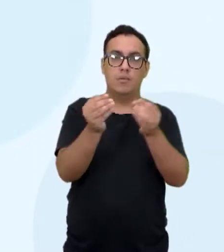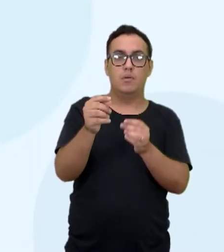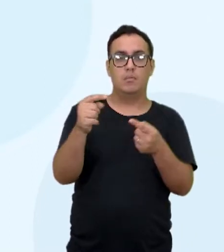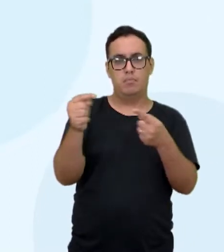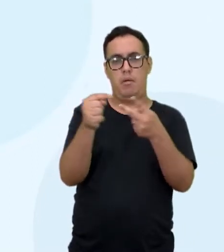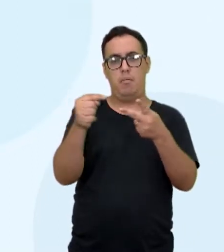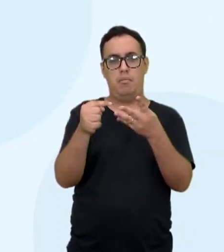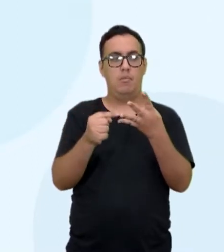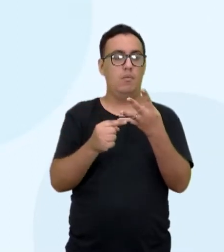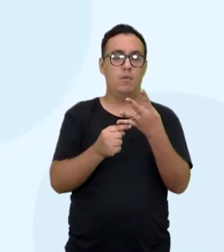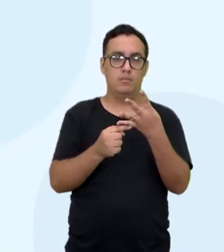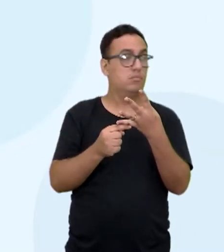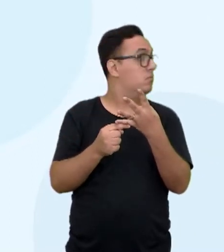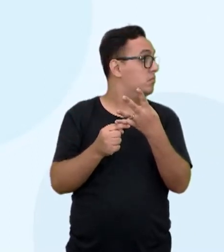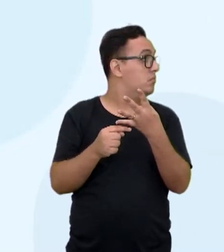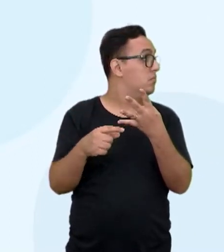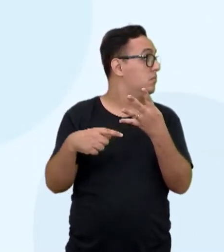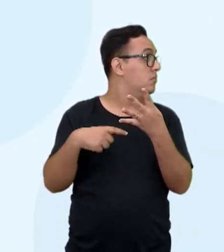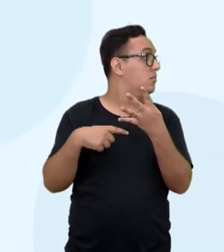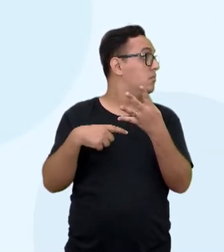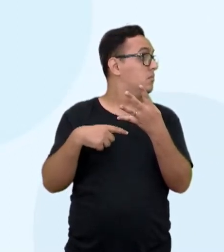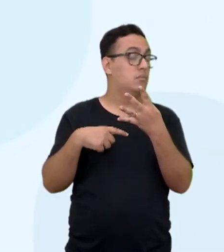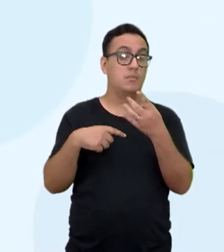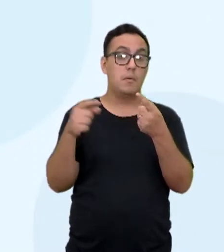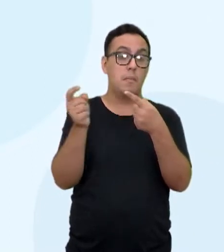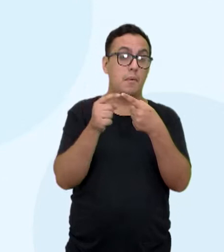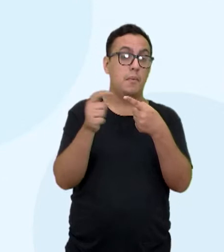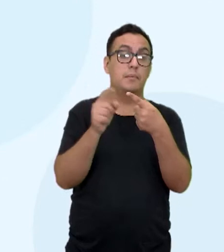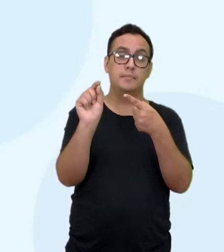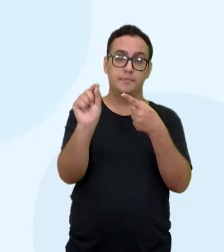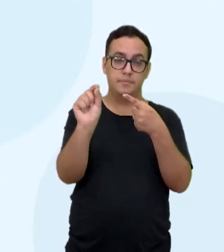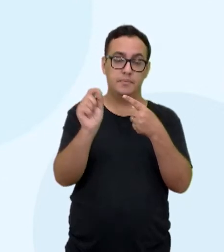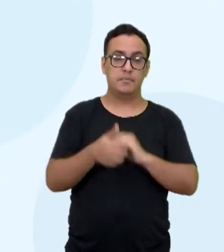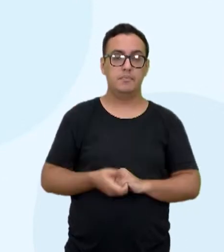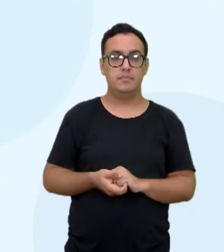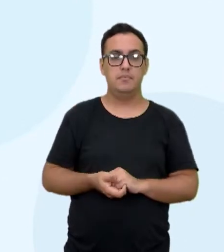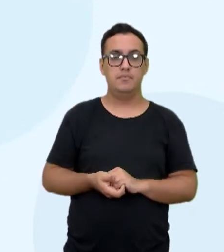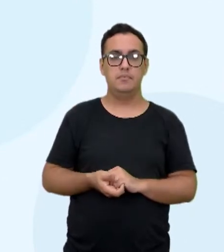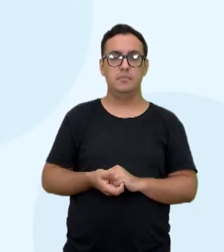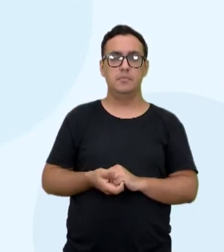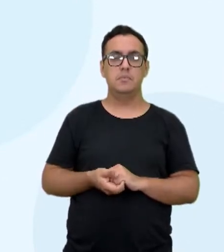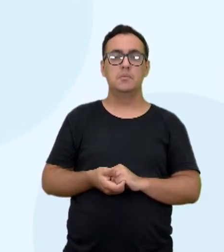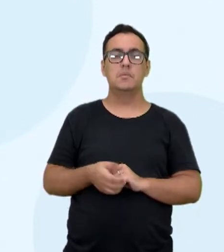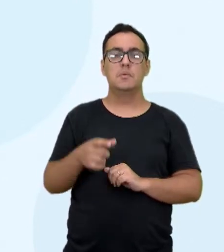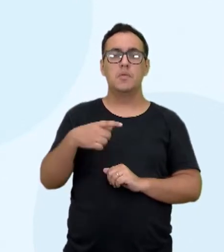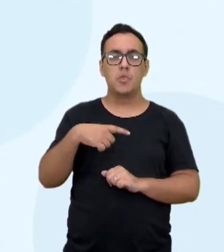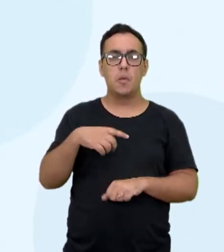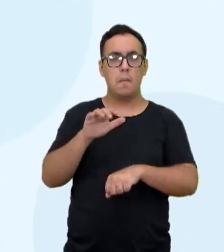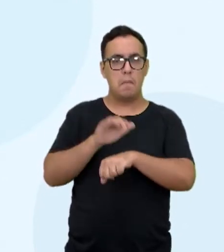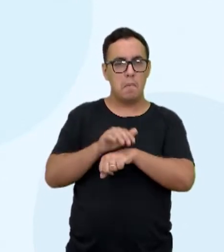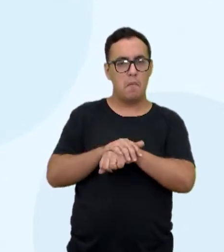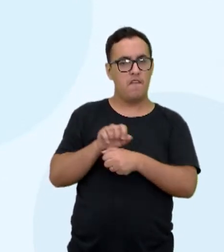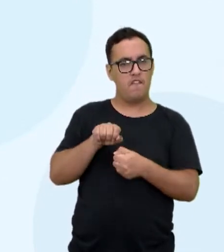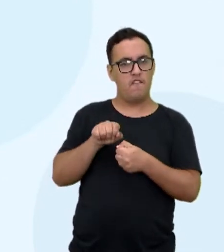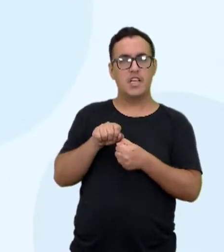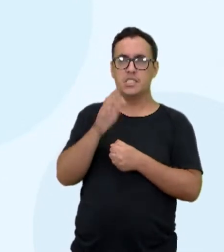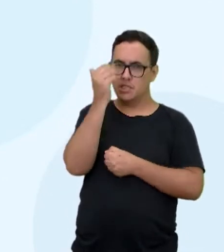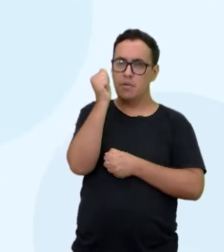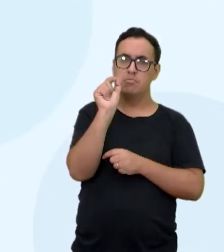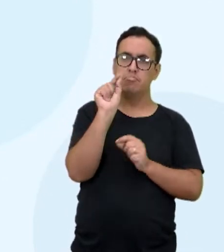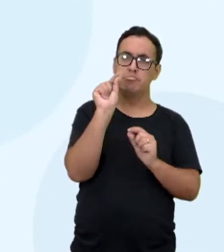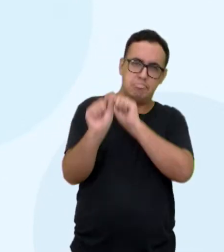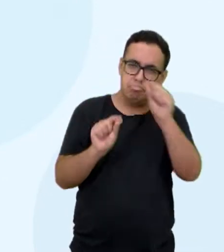4, não é? A primeira dizia o seguinte: o que é um saber